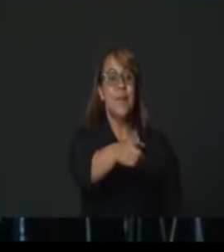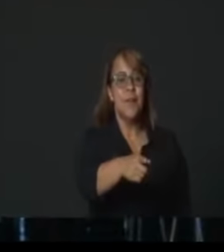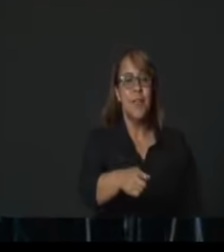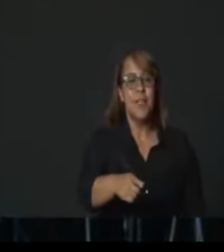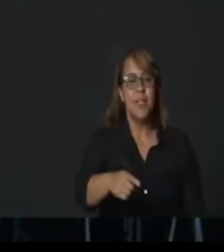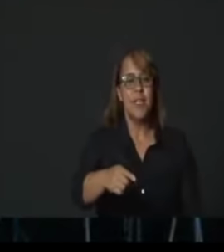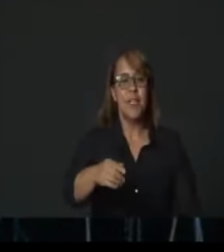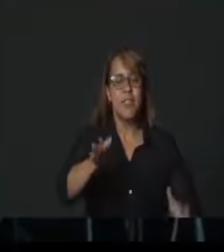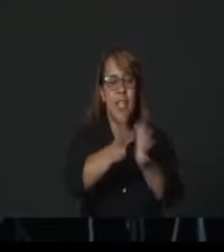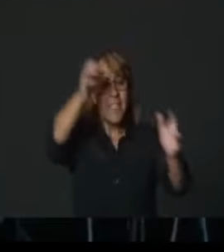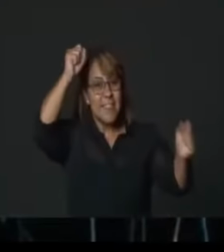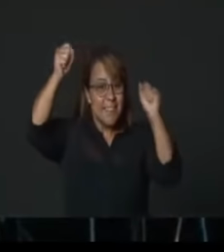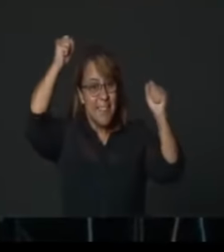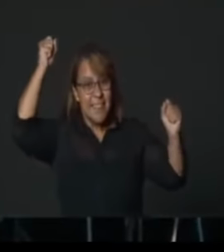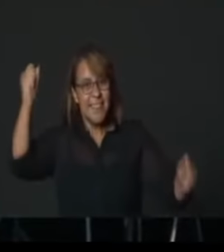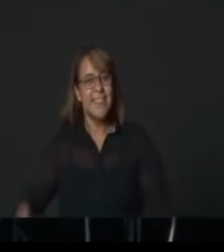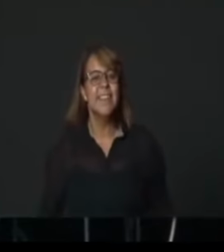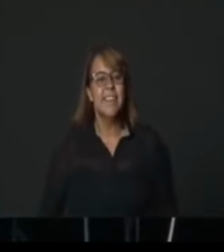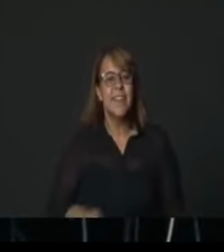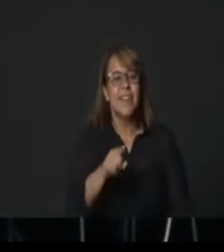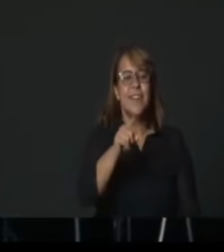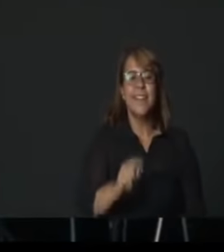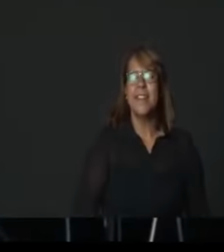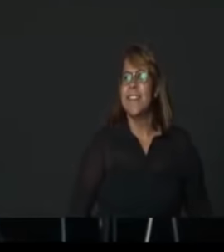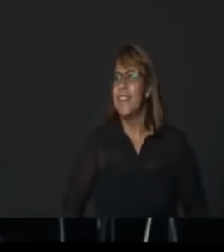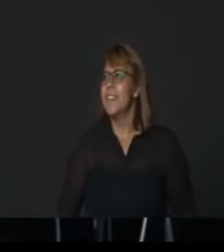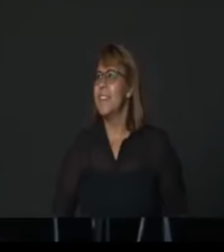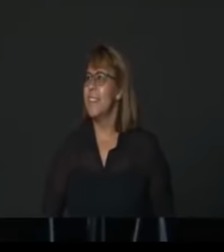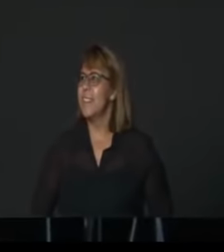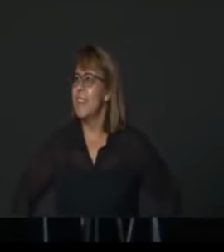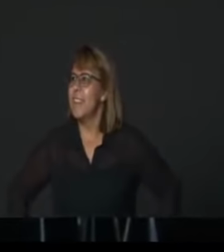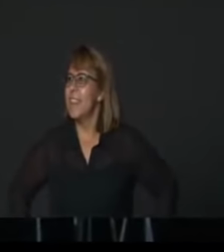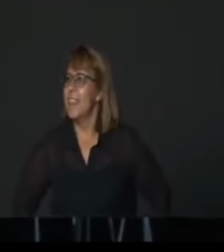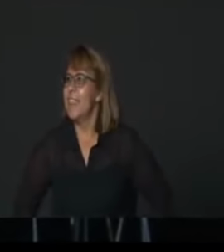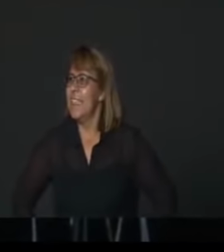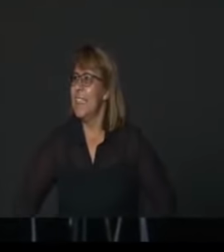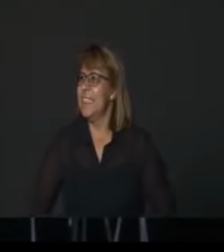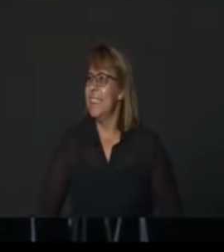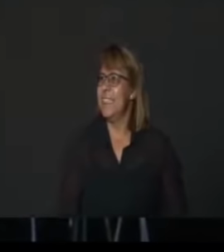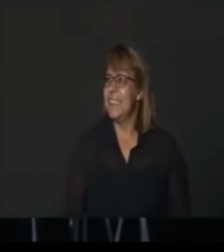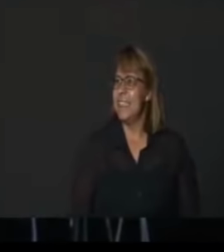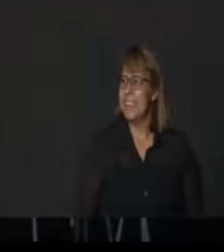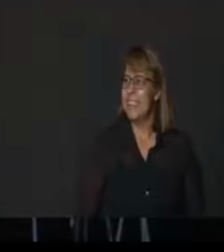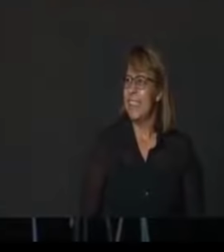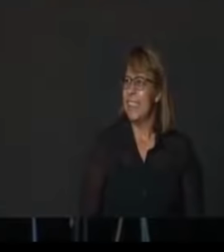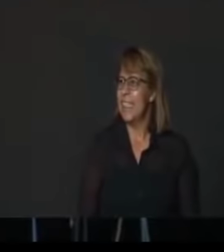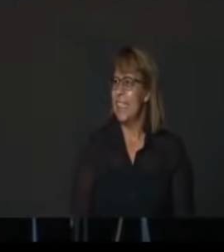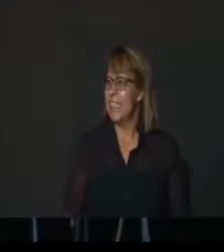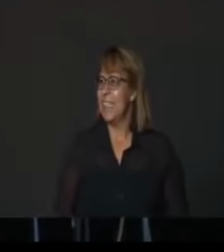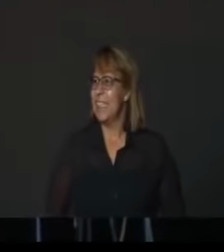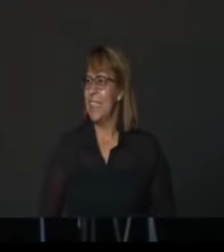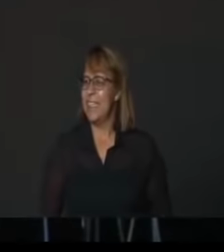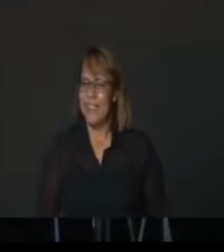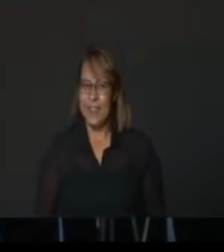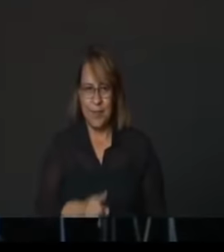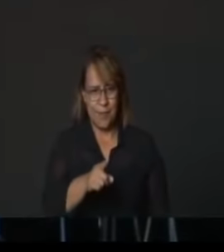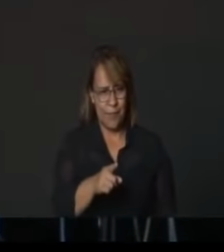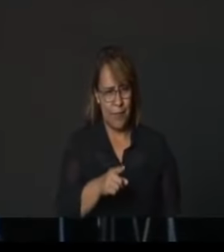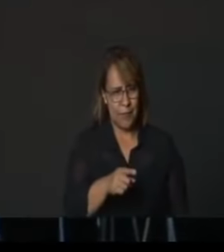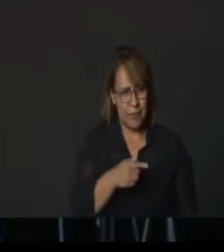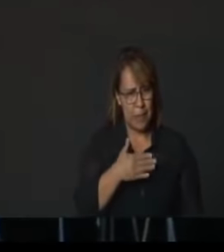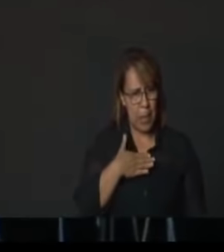isso aí, irmão. Cada glória que você dá é um soco na cara do diabo. Então dá glória. Cassiane, eu não sou pentecostal igual você, meu